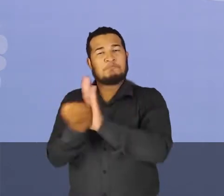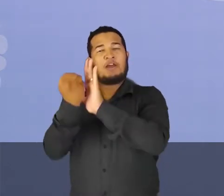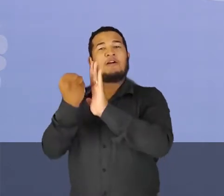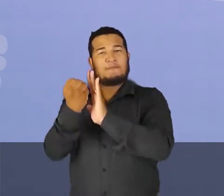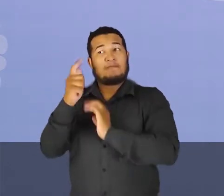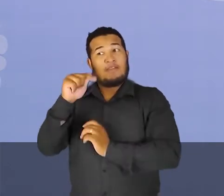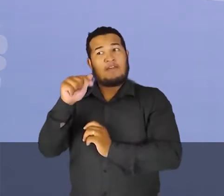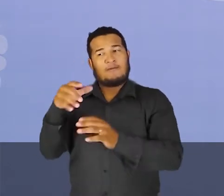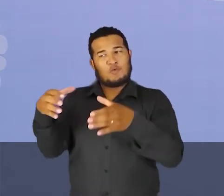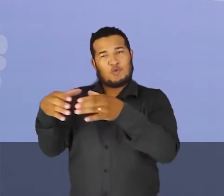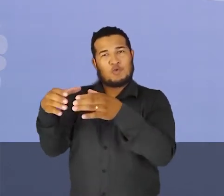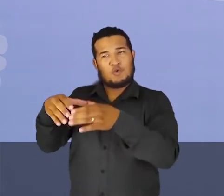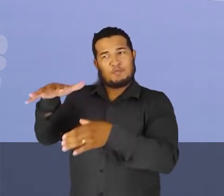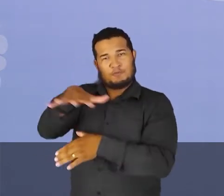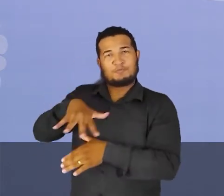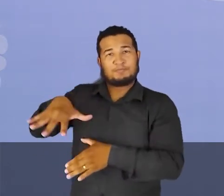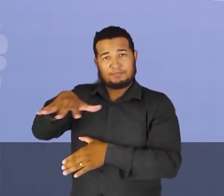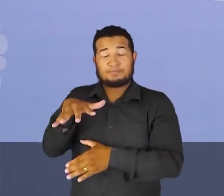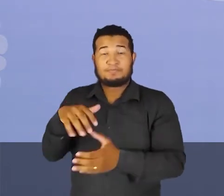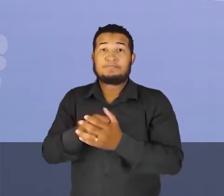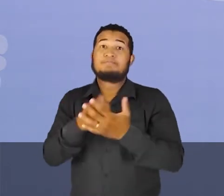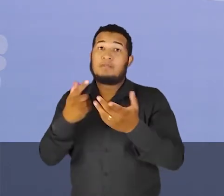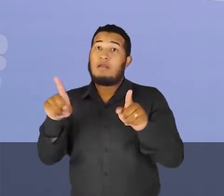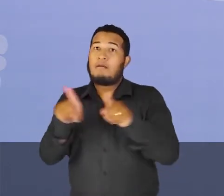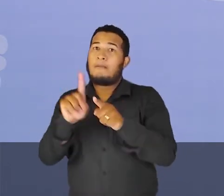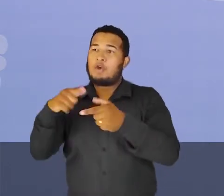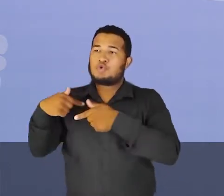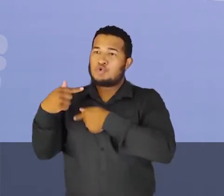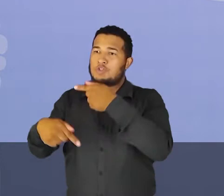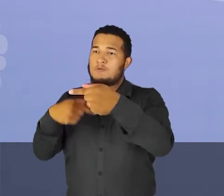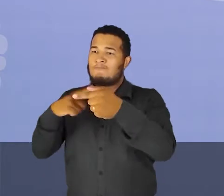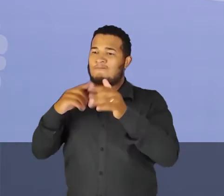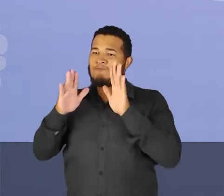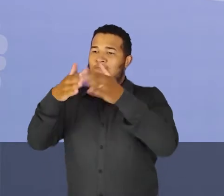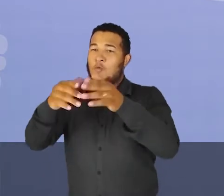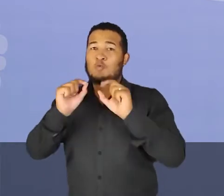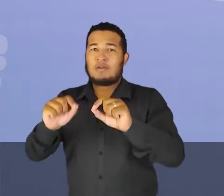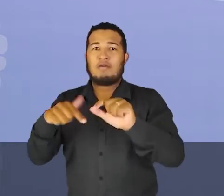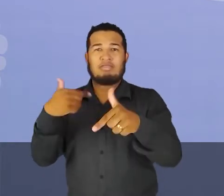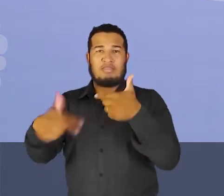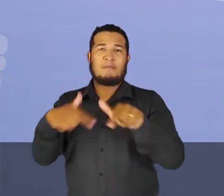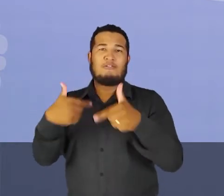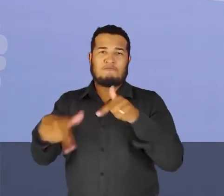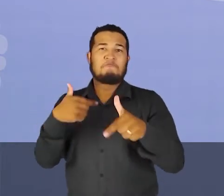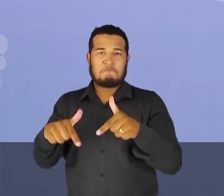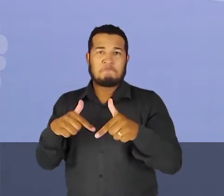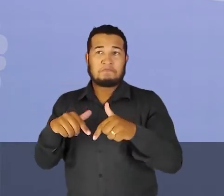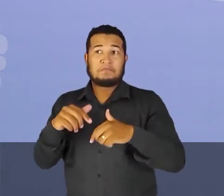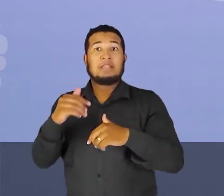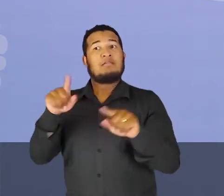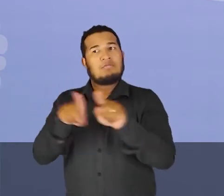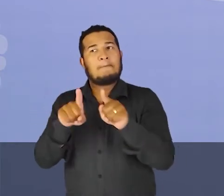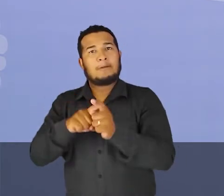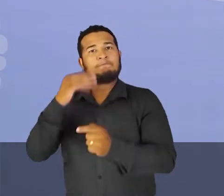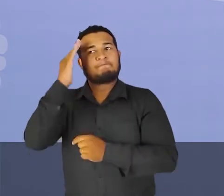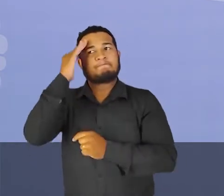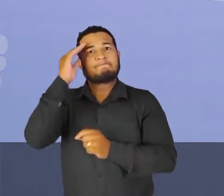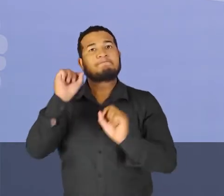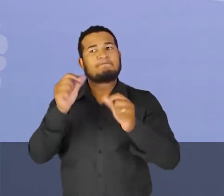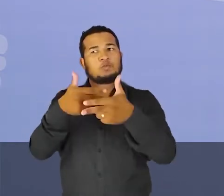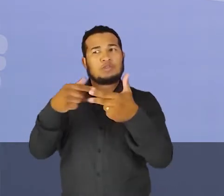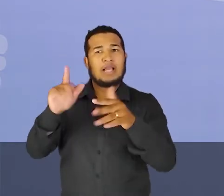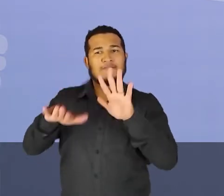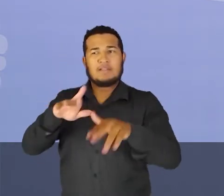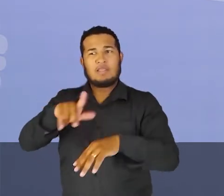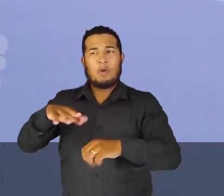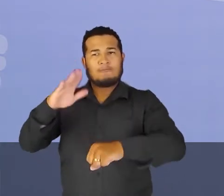caracteriza aí os Baby Boomers, a geração X, e é a geração que foca muito no trabalho, que reconhece que muitas vezes aquilo